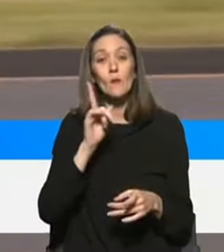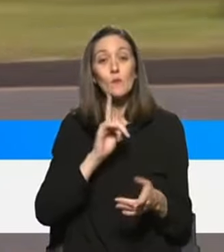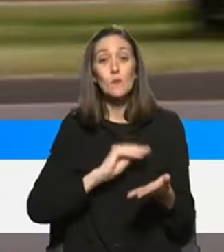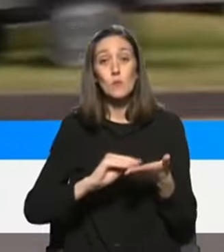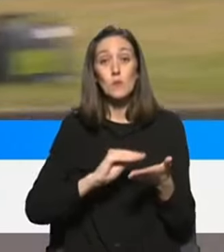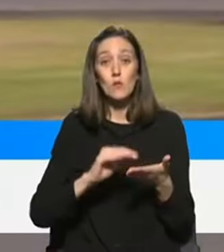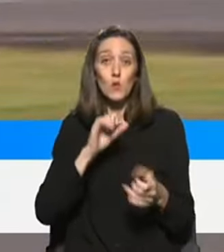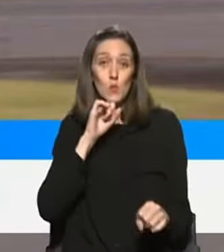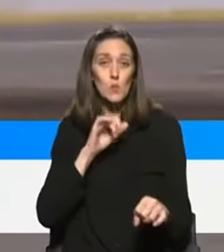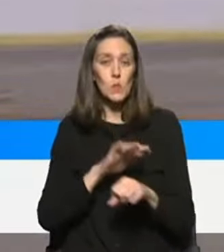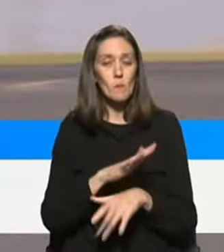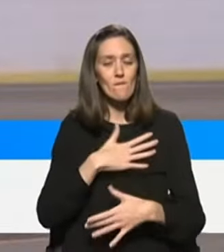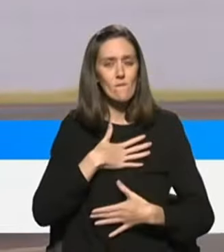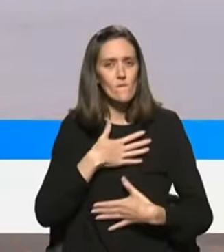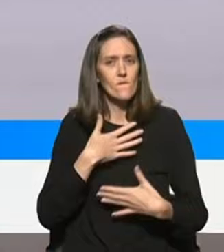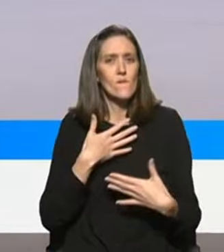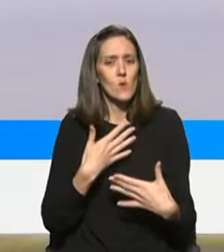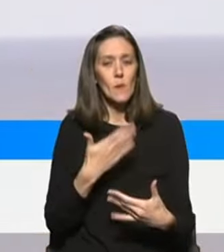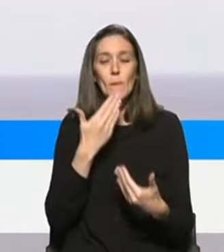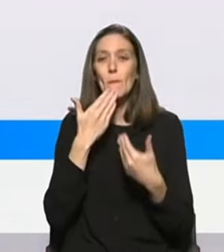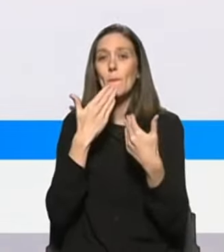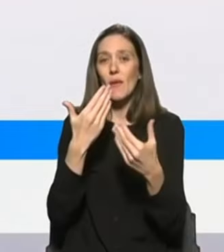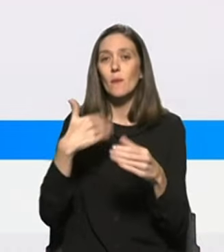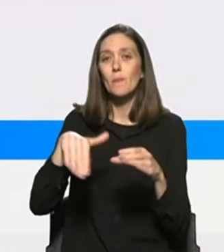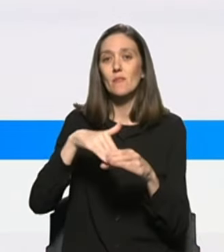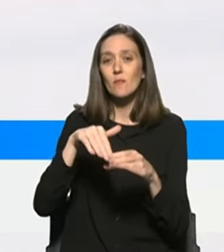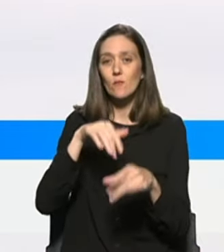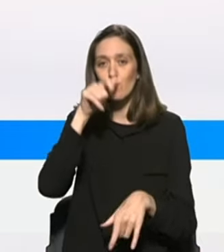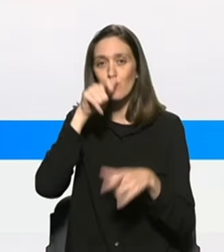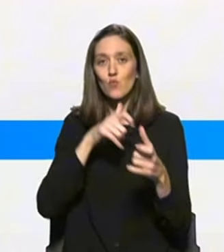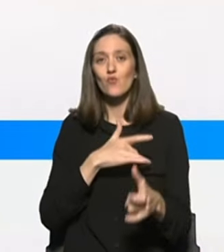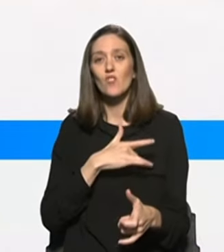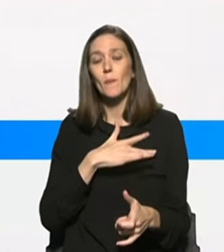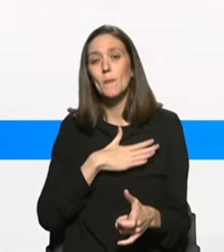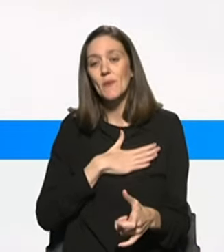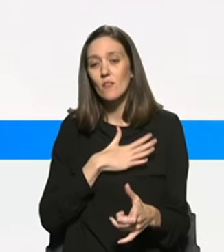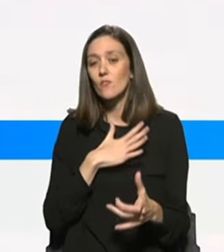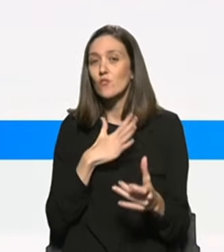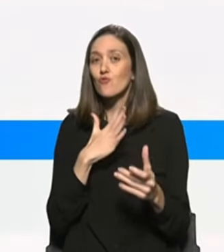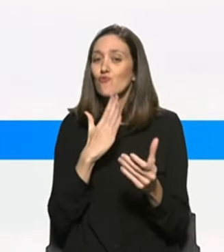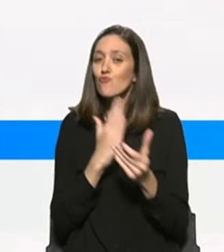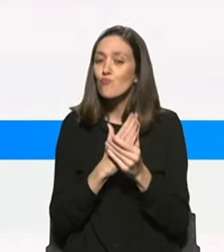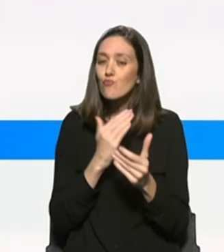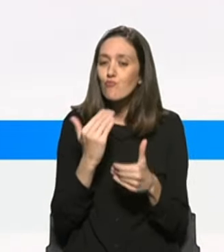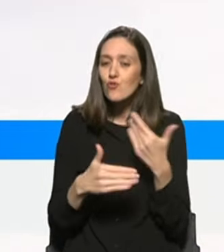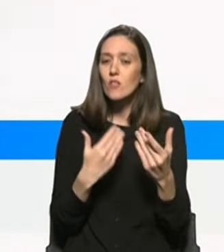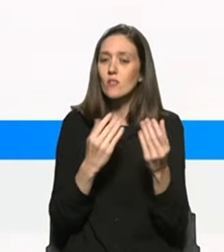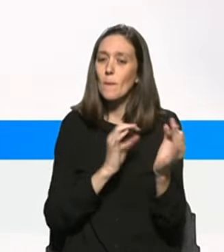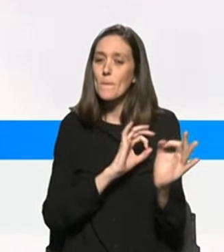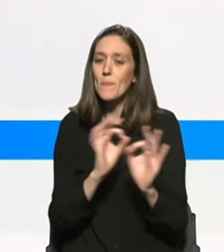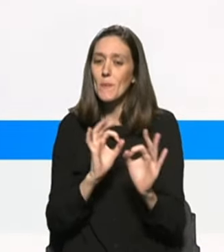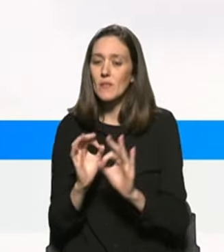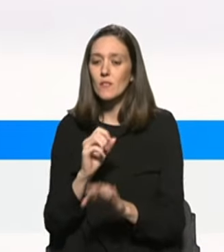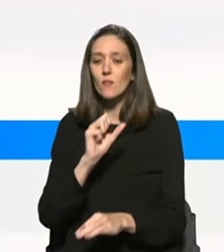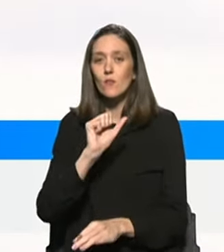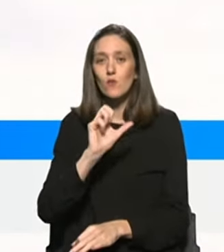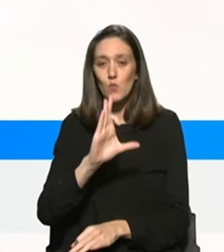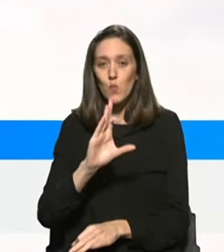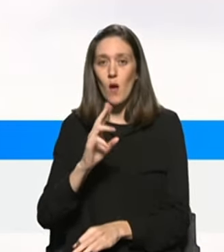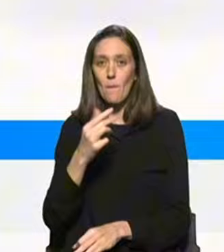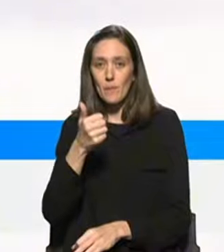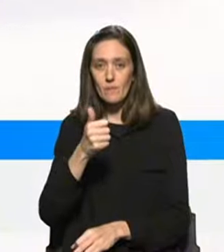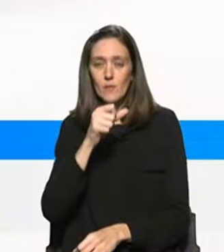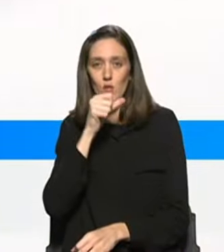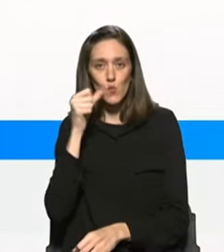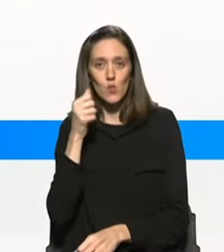toda esta convicção, apela à participação dos empresários em todo o processo na preparação do Hub Azul Açores. Não